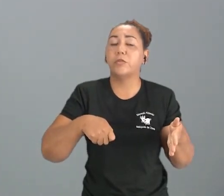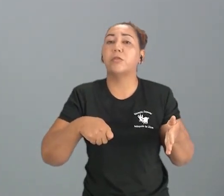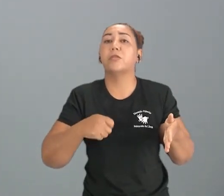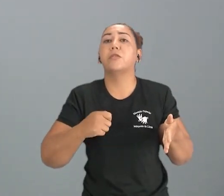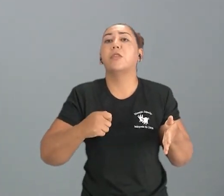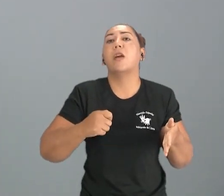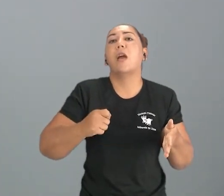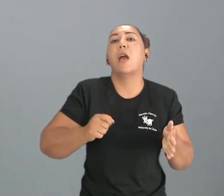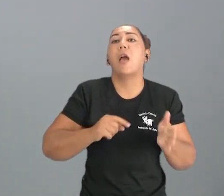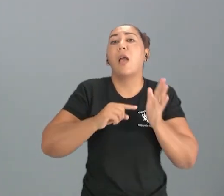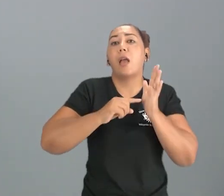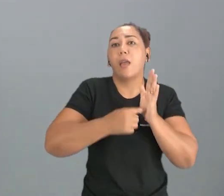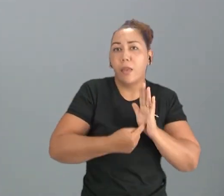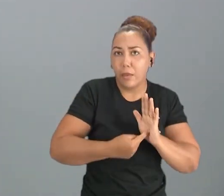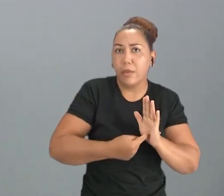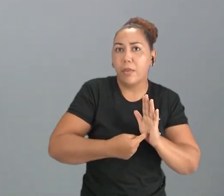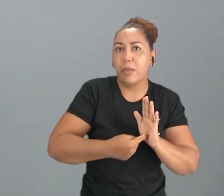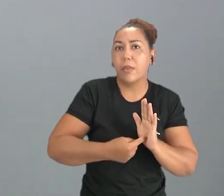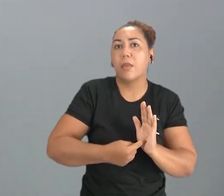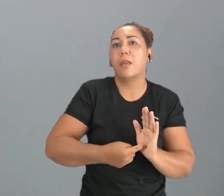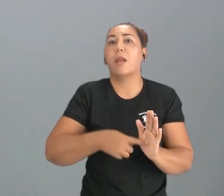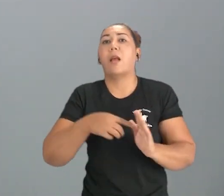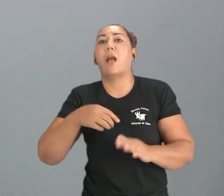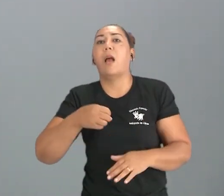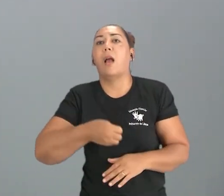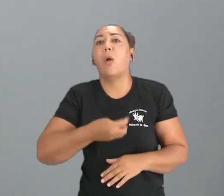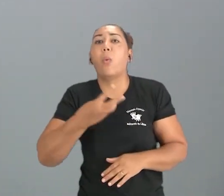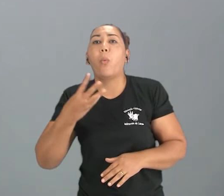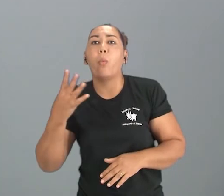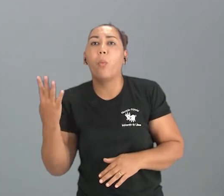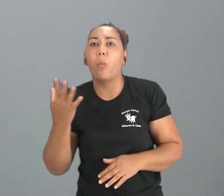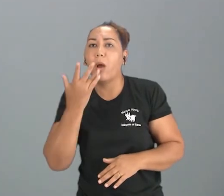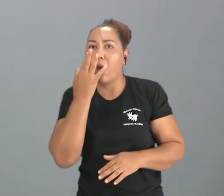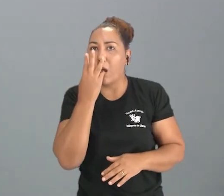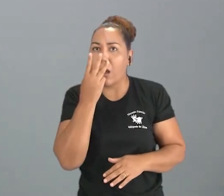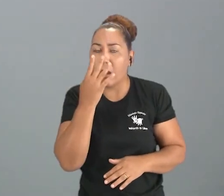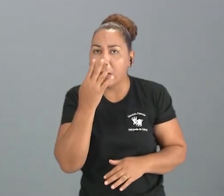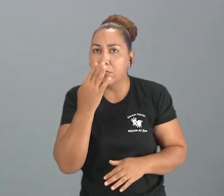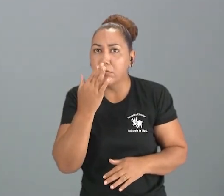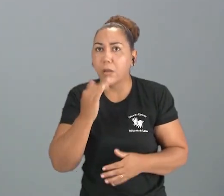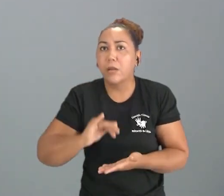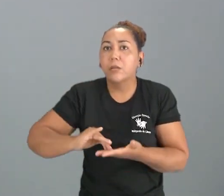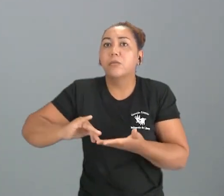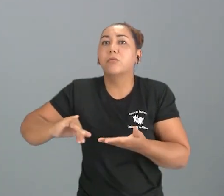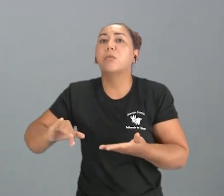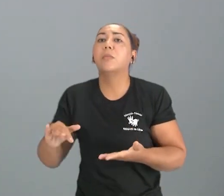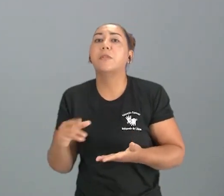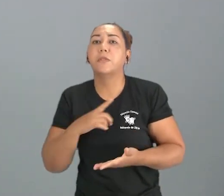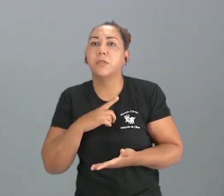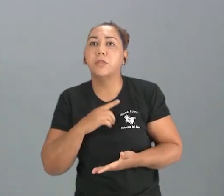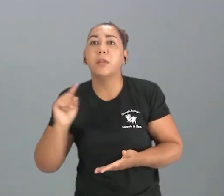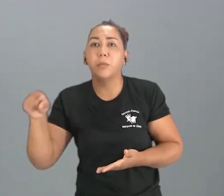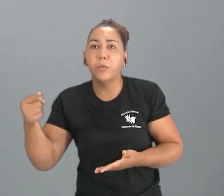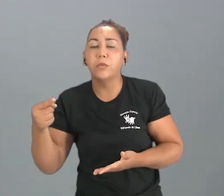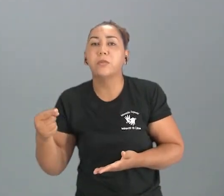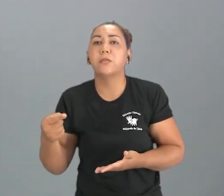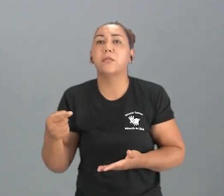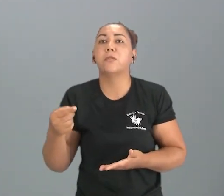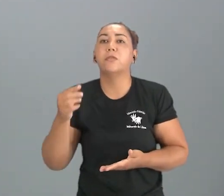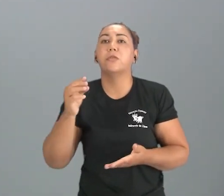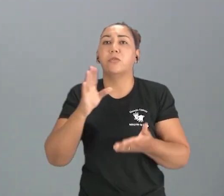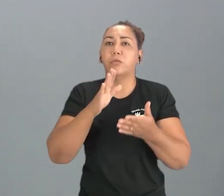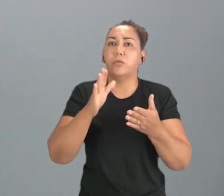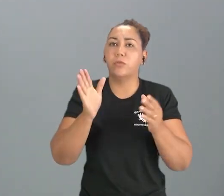parte externa da bandeira e a quantidade de cores que nos restaram depois de colorida